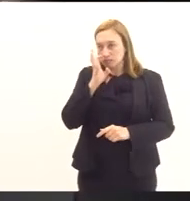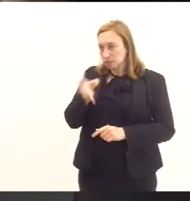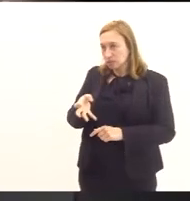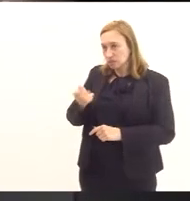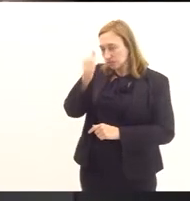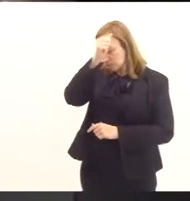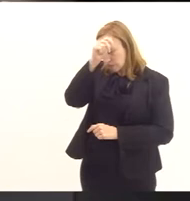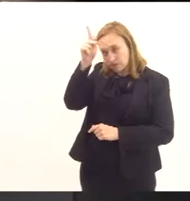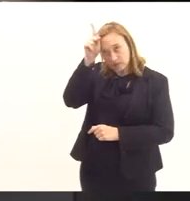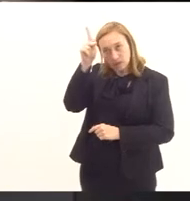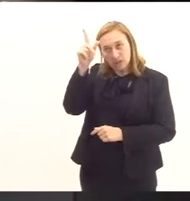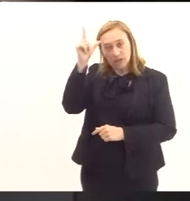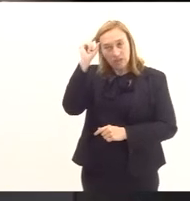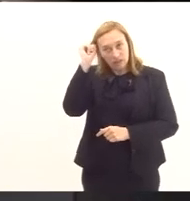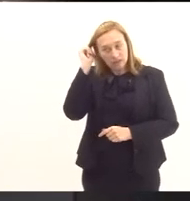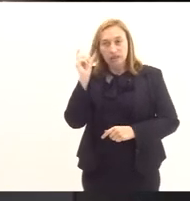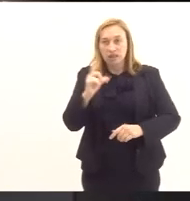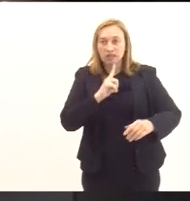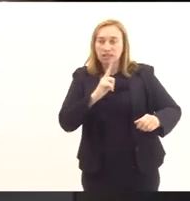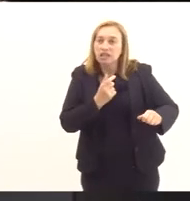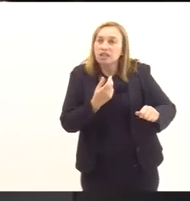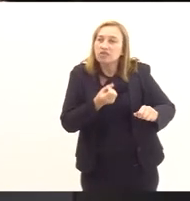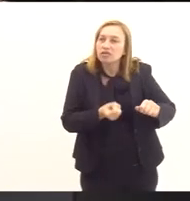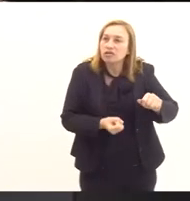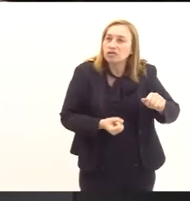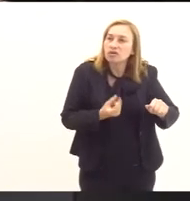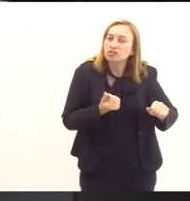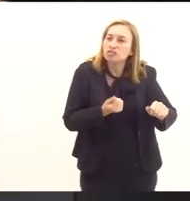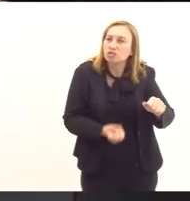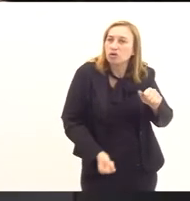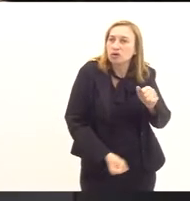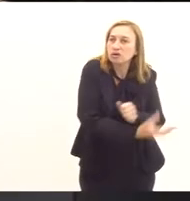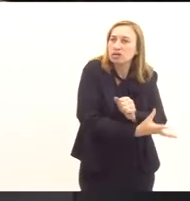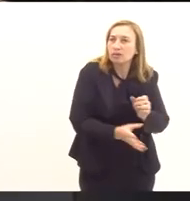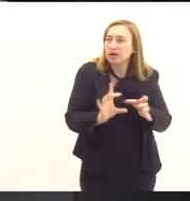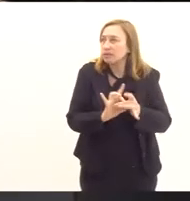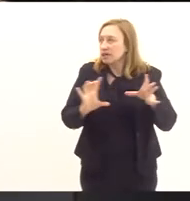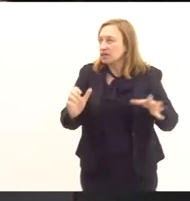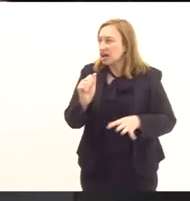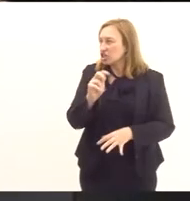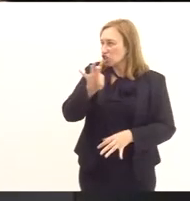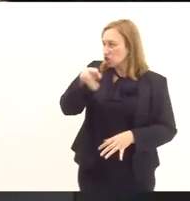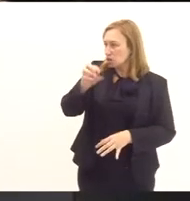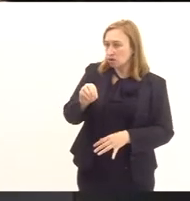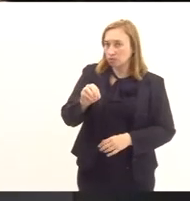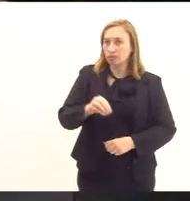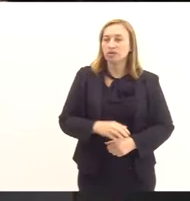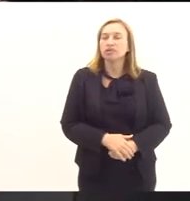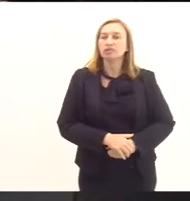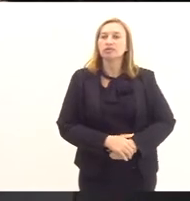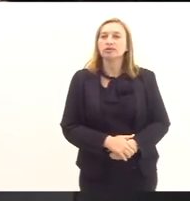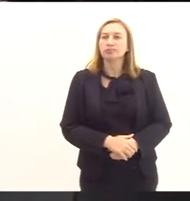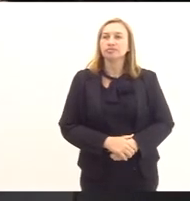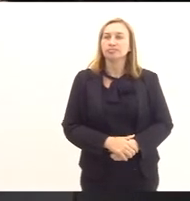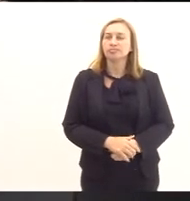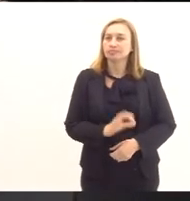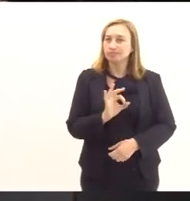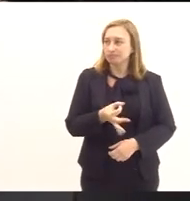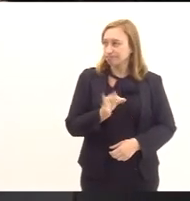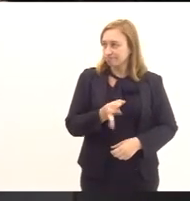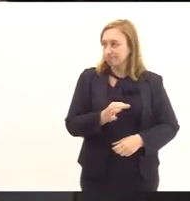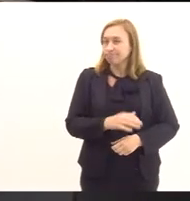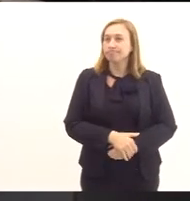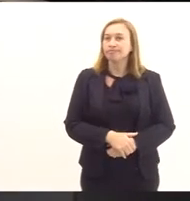dizendo que havia corrupção para liberação dos recursos da de rir quando é que o reforço aqui ó Exatamente exatamente